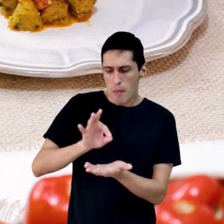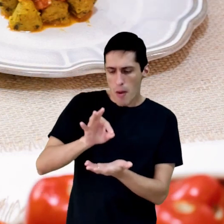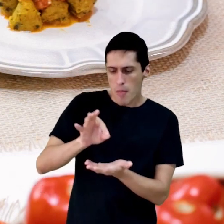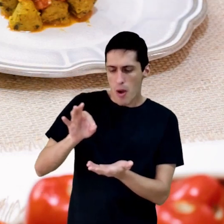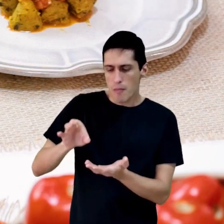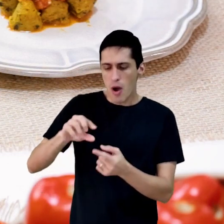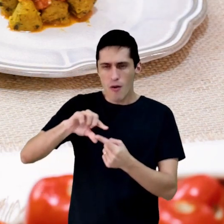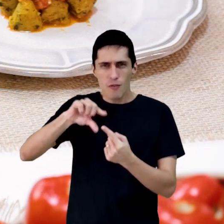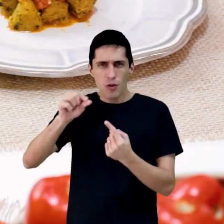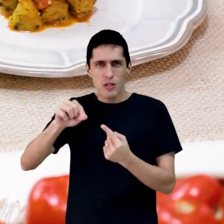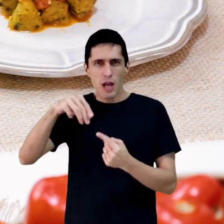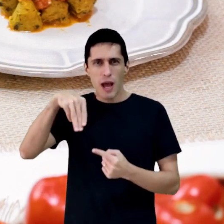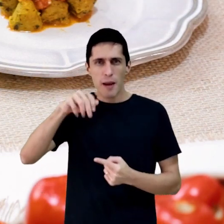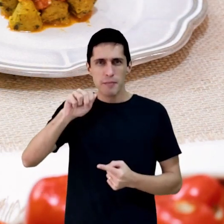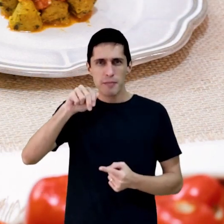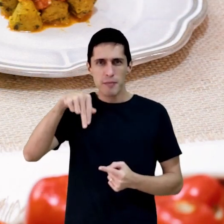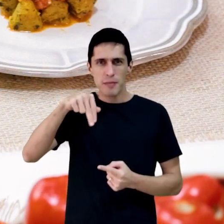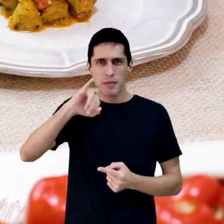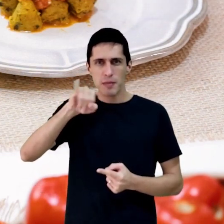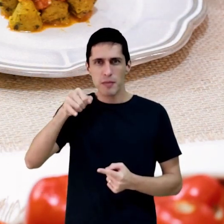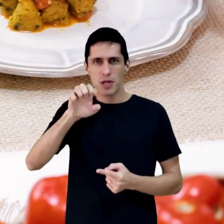uma folhinha de manjericão.